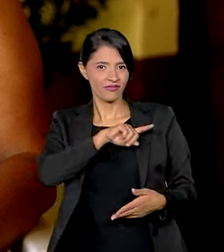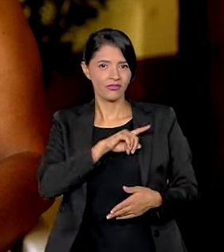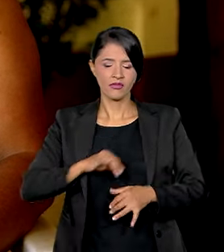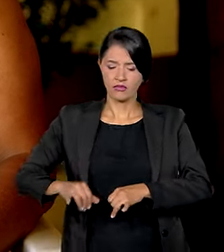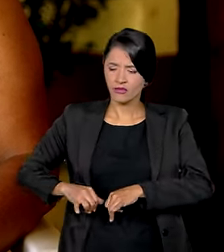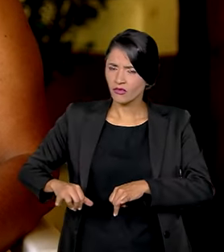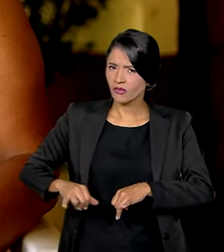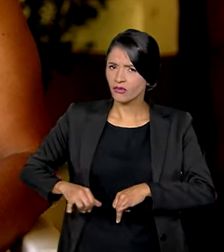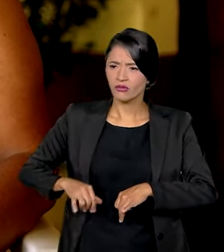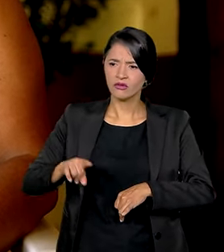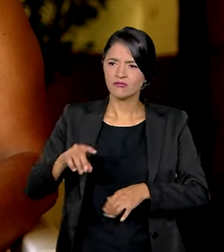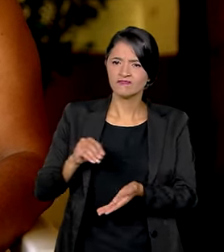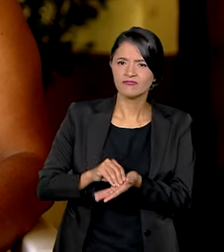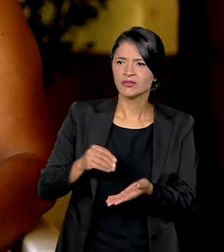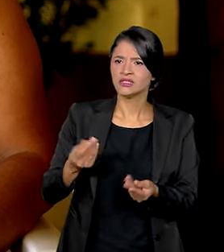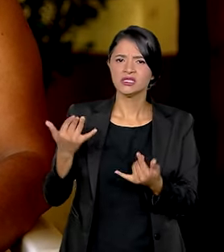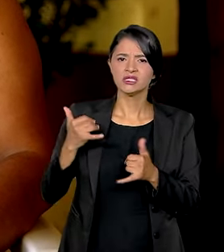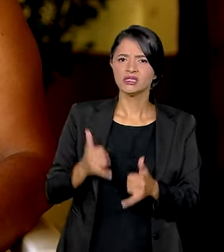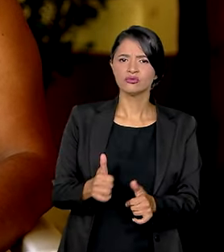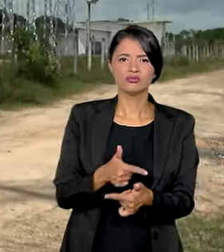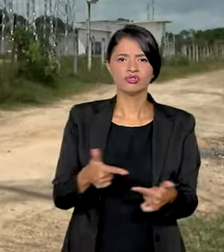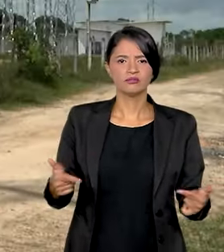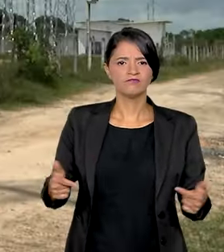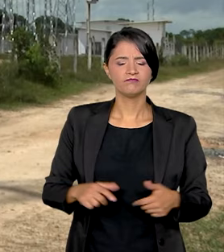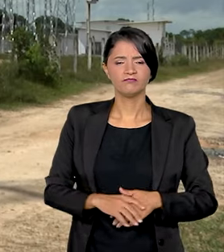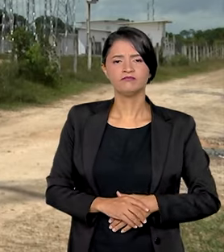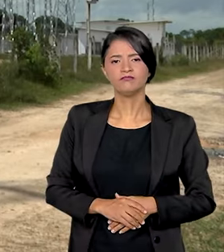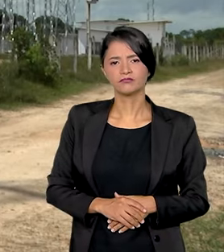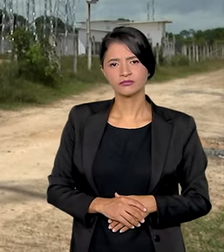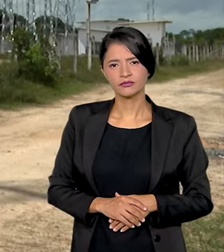Então, assim, a gente sofria muito com essa falta de energia.